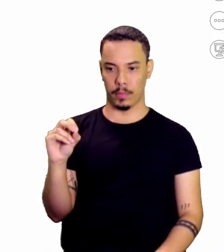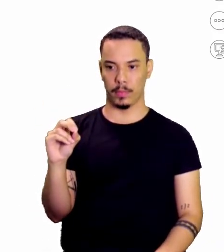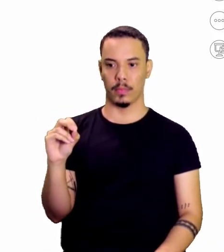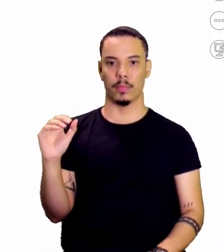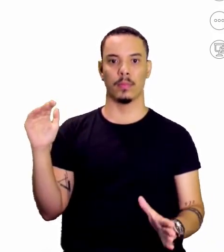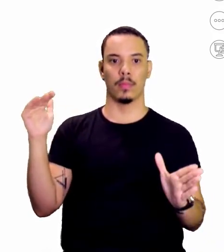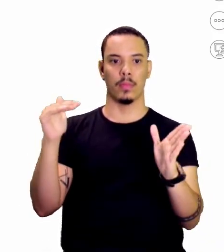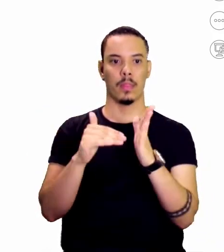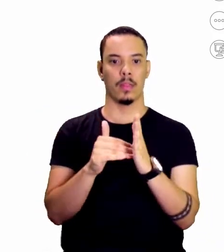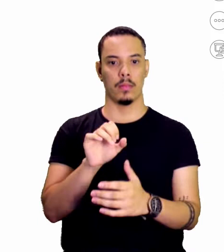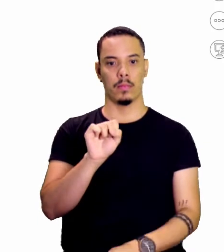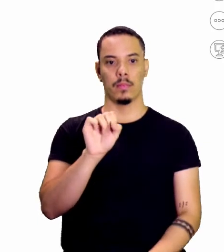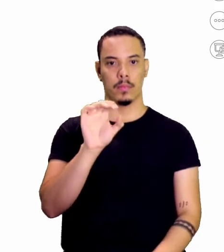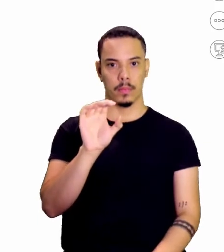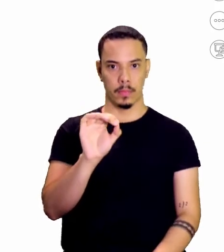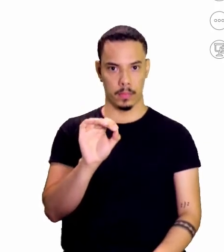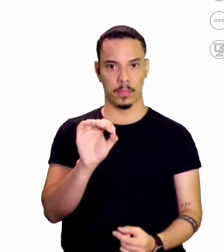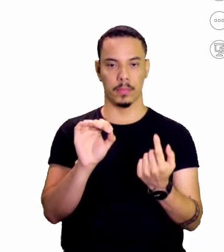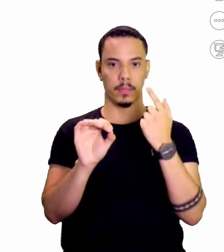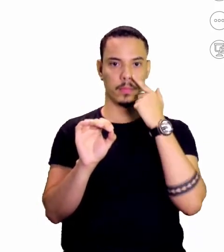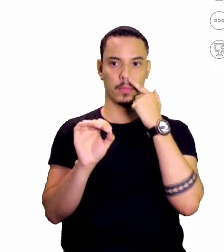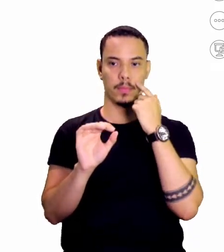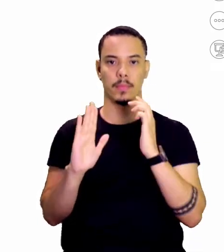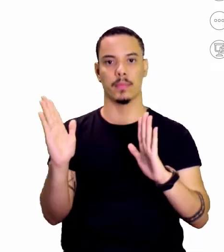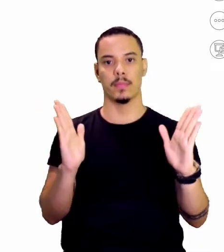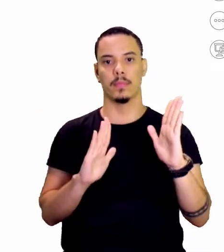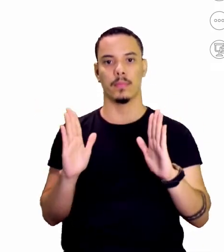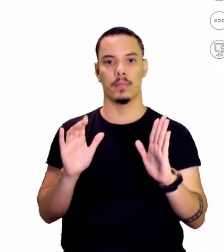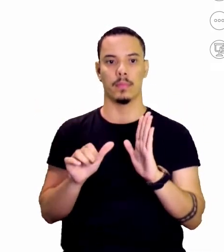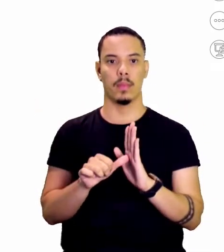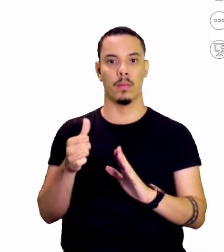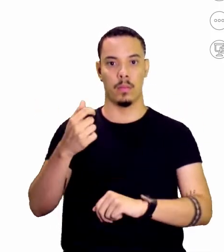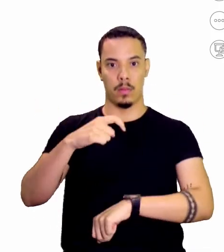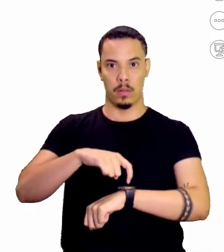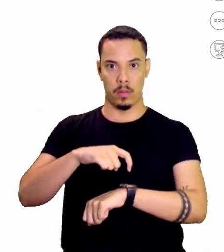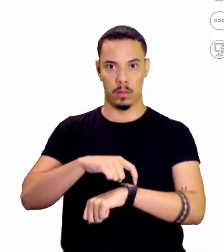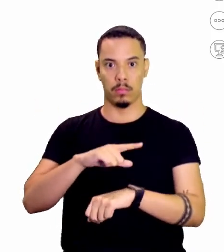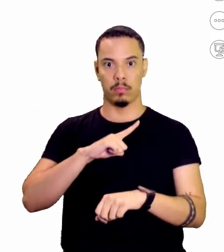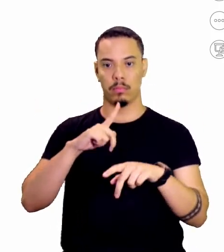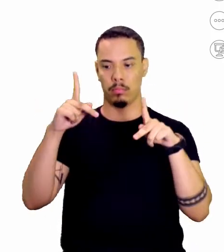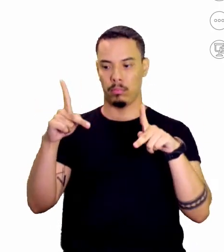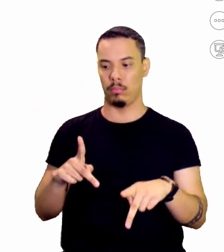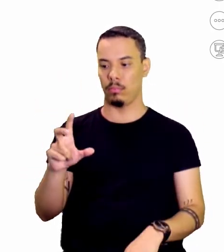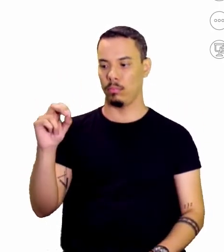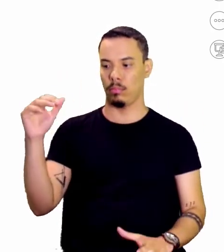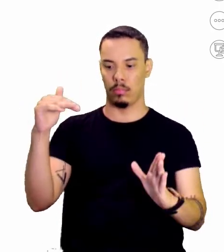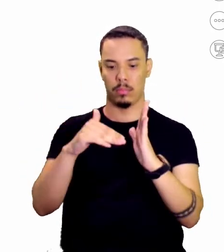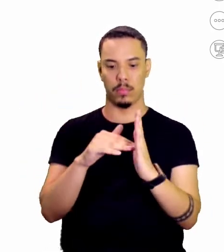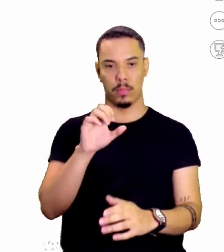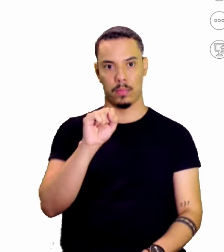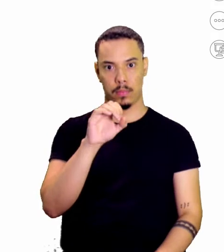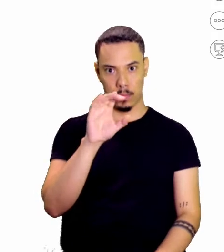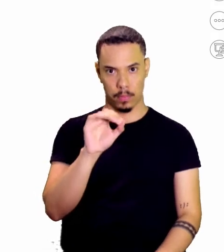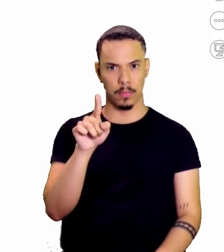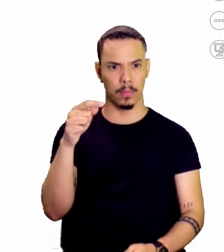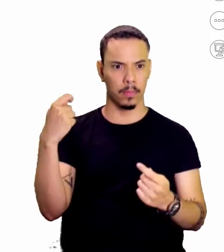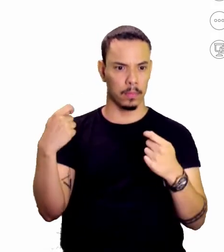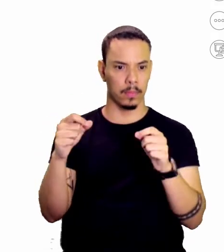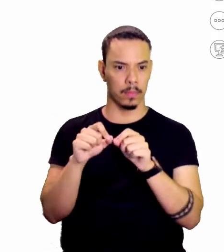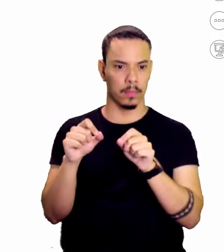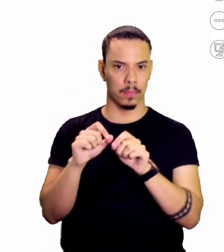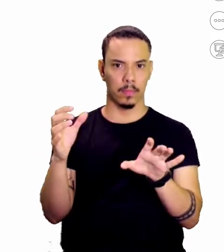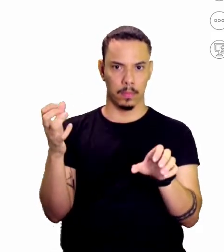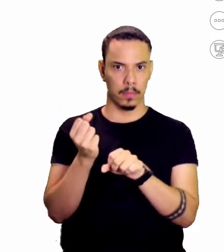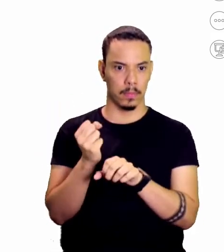foi até 80 durante essa primeira hora saiu da posição 50 foi até 80 aí Preciso